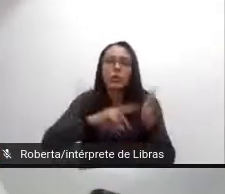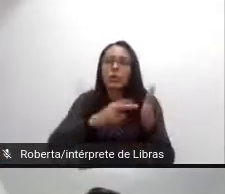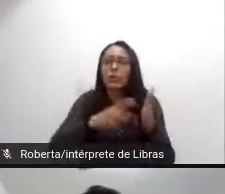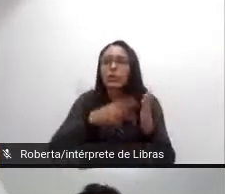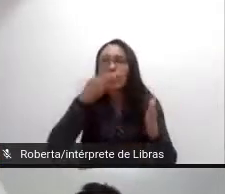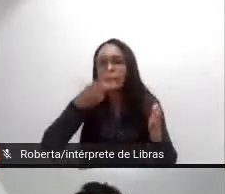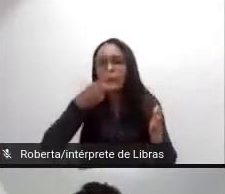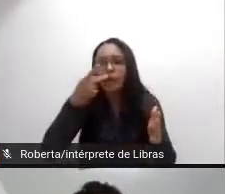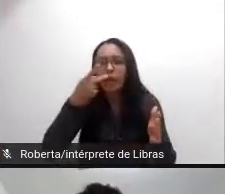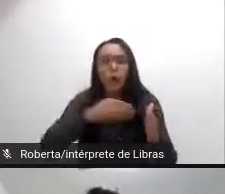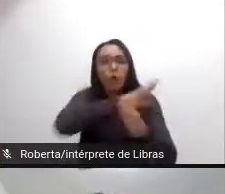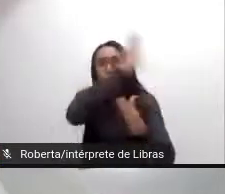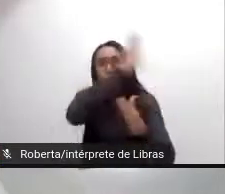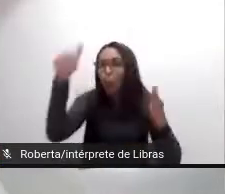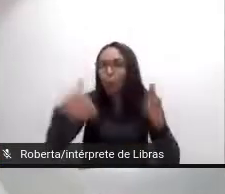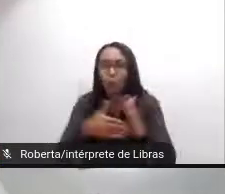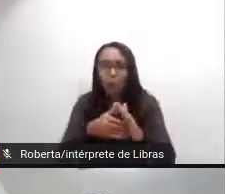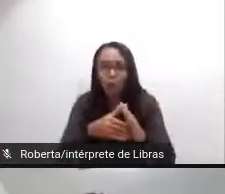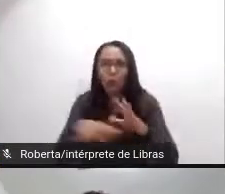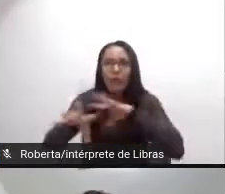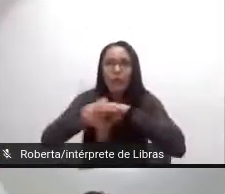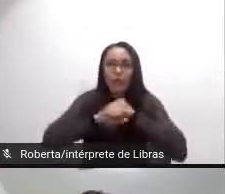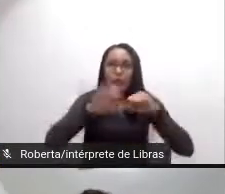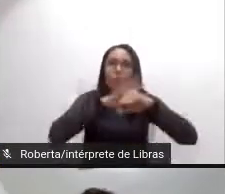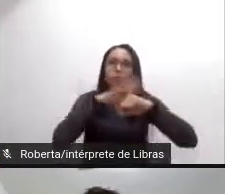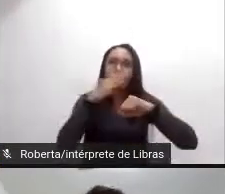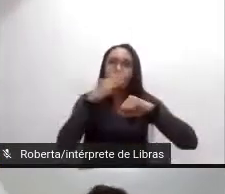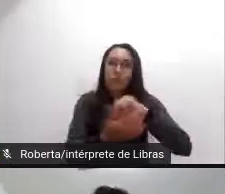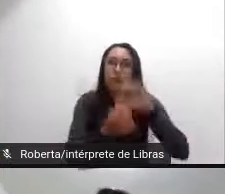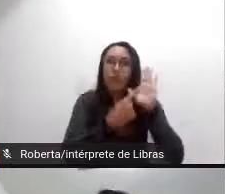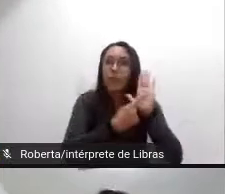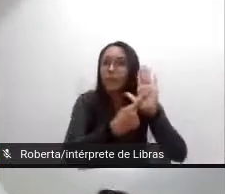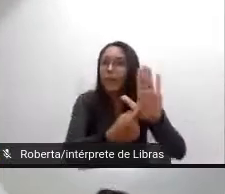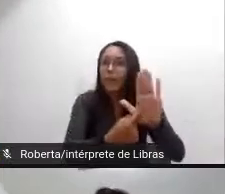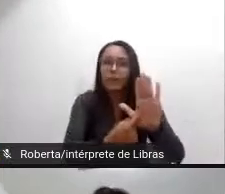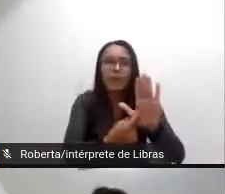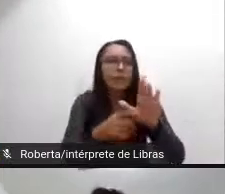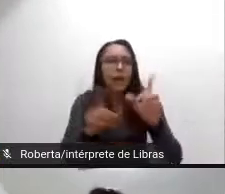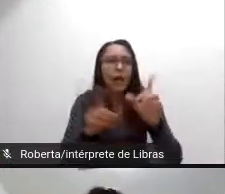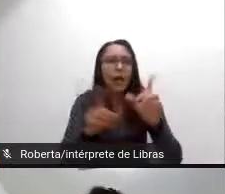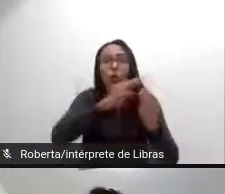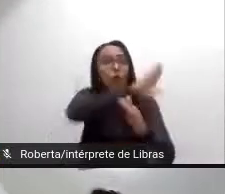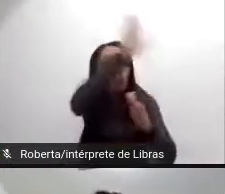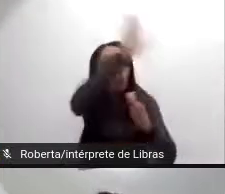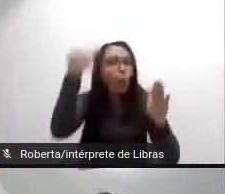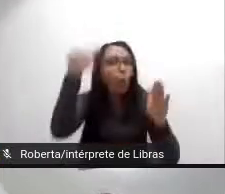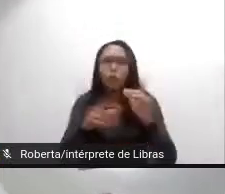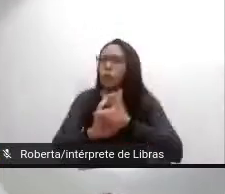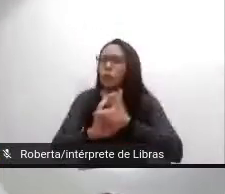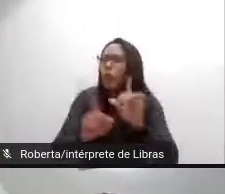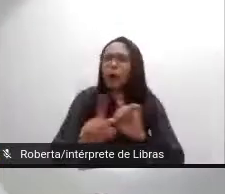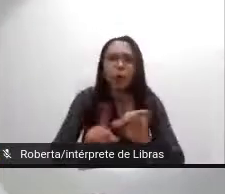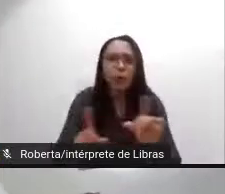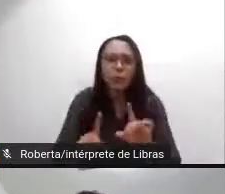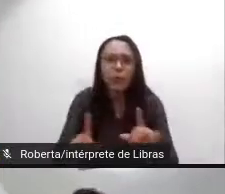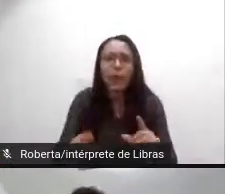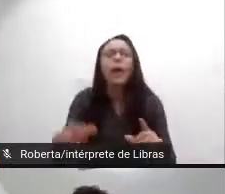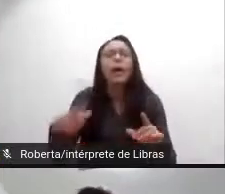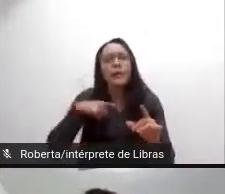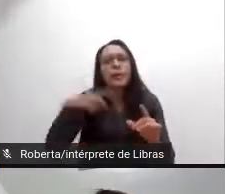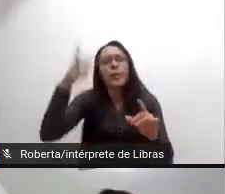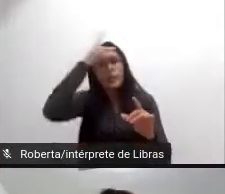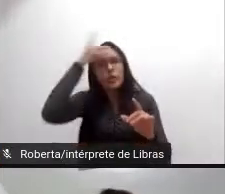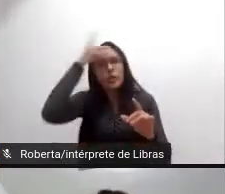tiver Covid-19 vai apresentar todos esses sinais e sintomas. Não, existem pessoas que só vai ter